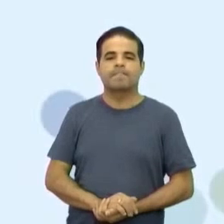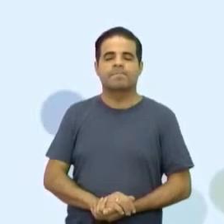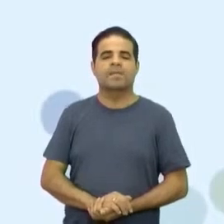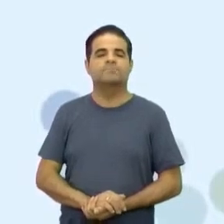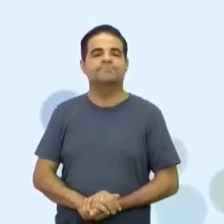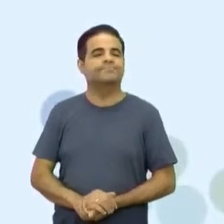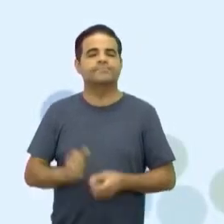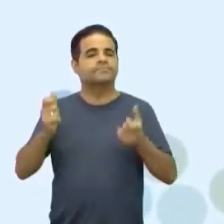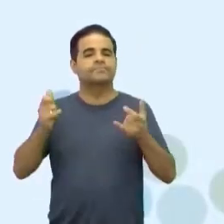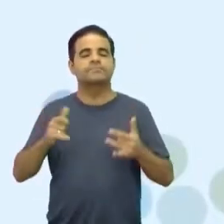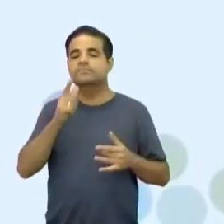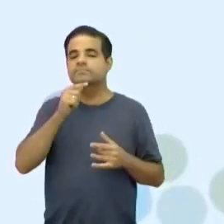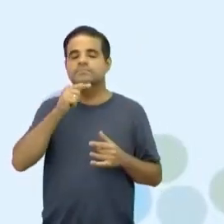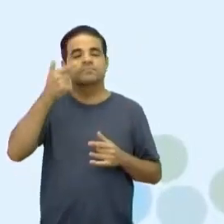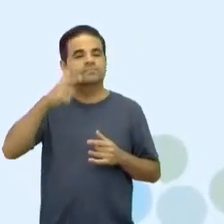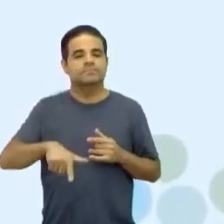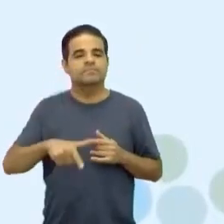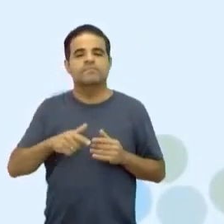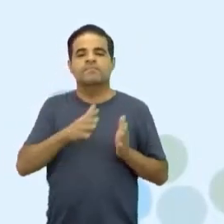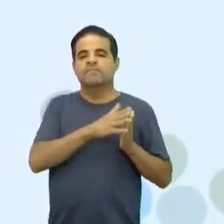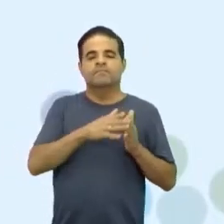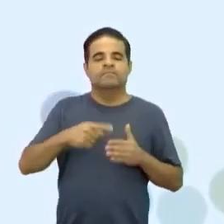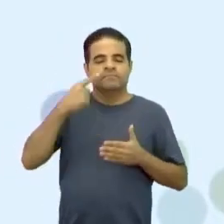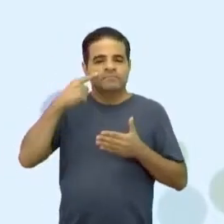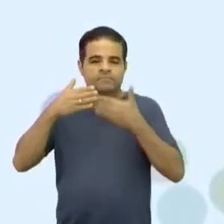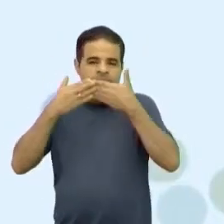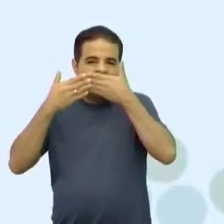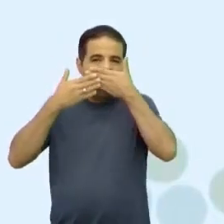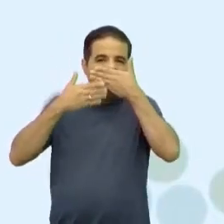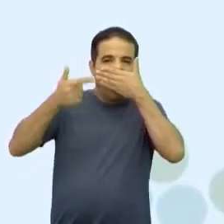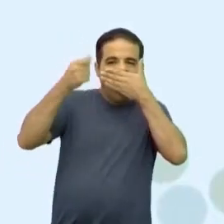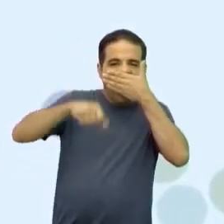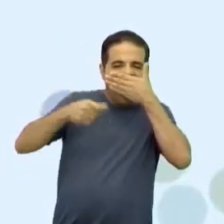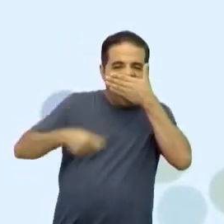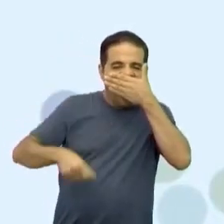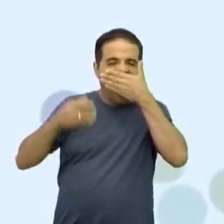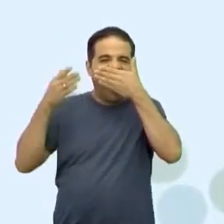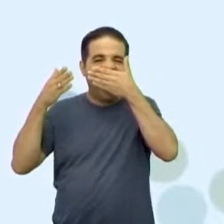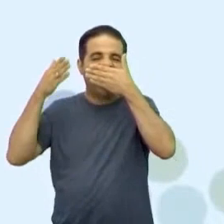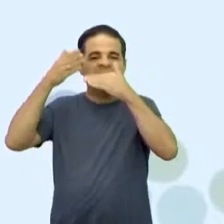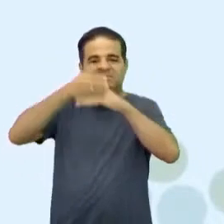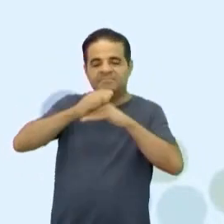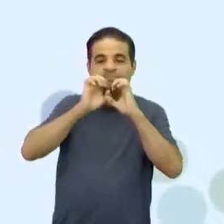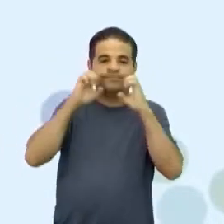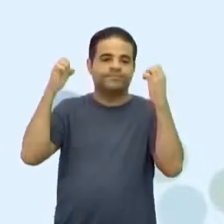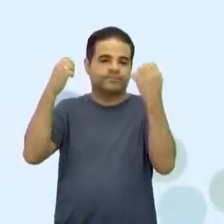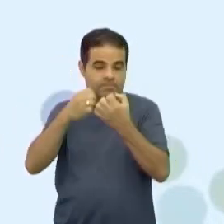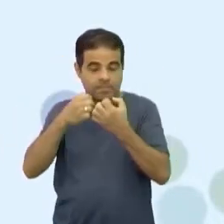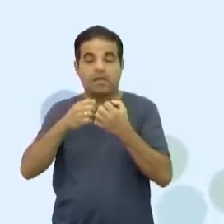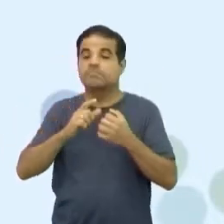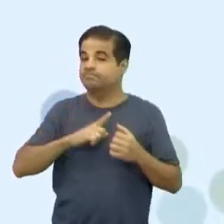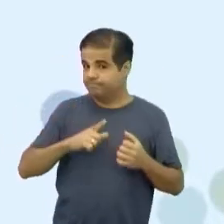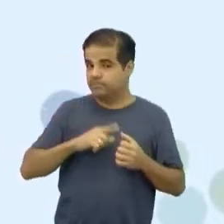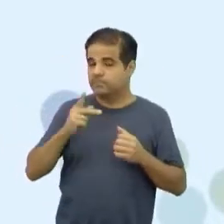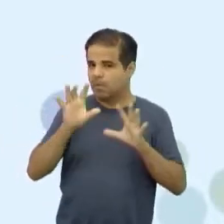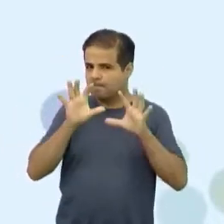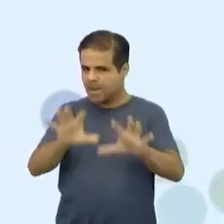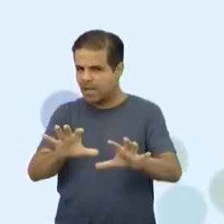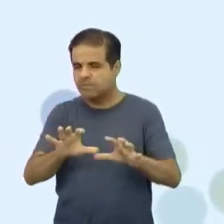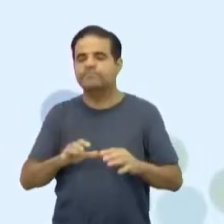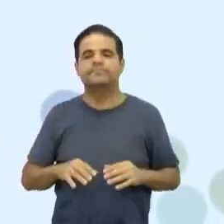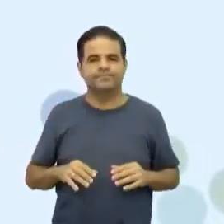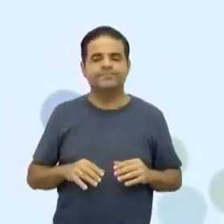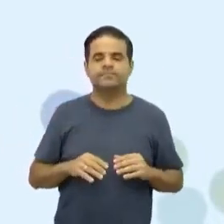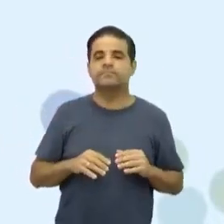nós estamos falando da água mais uma vez e nós vamos avaliar e prever os efeitos de intervenções nos ecossistemas e seus impactos nos